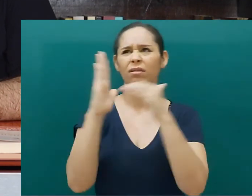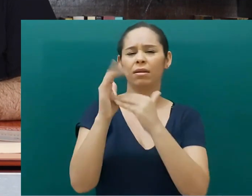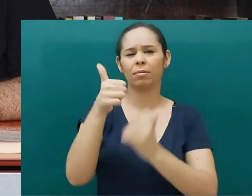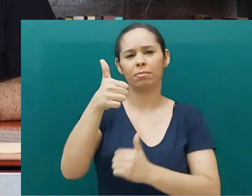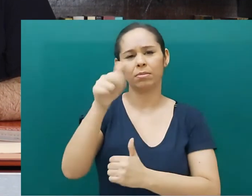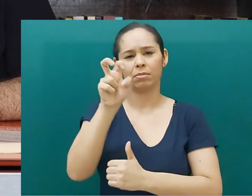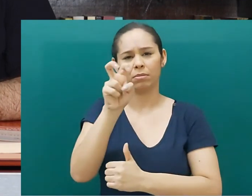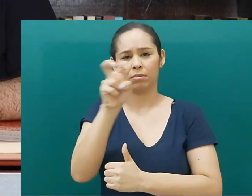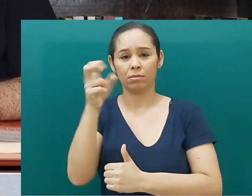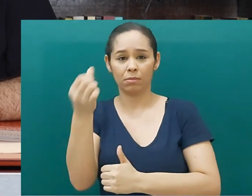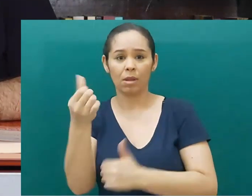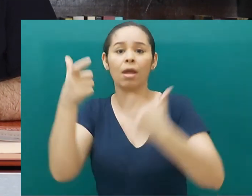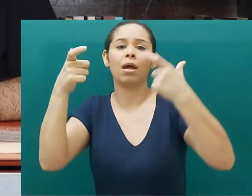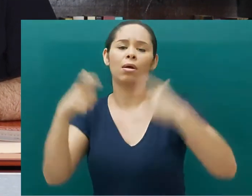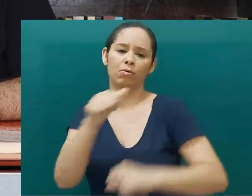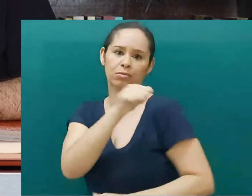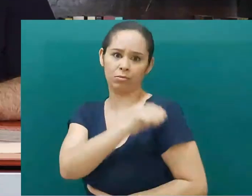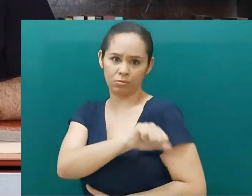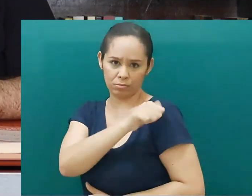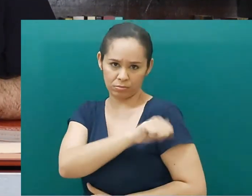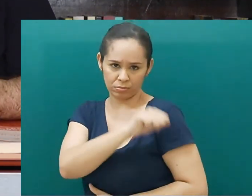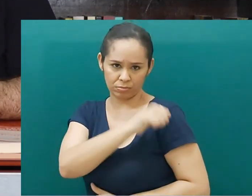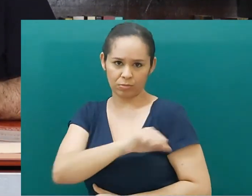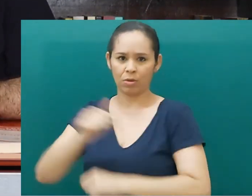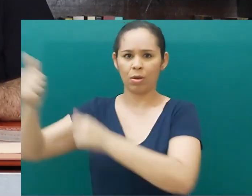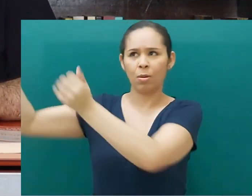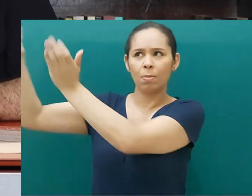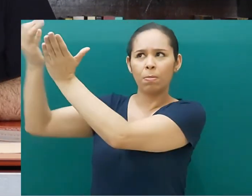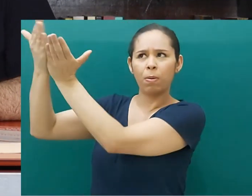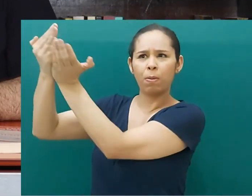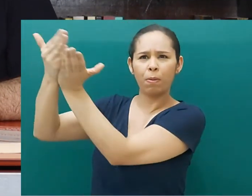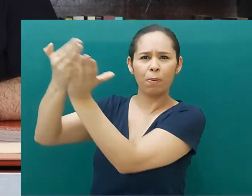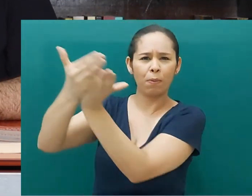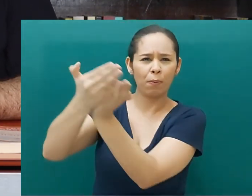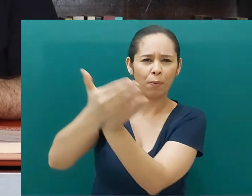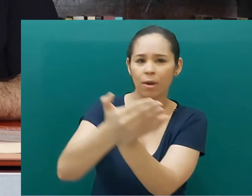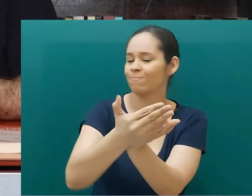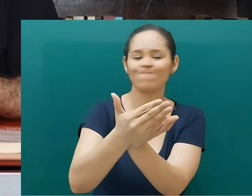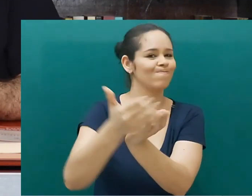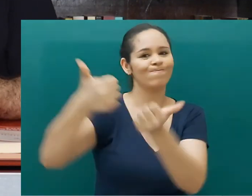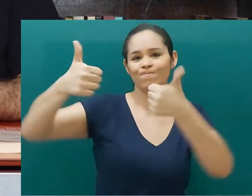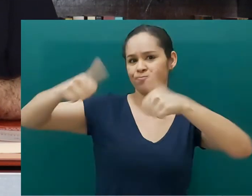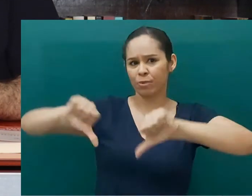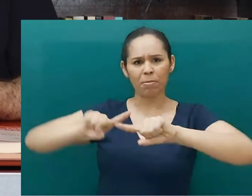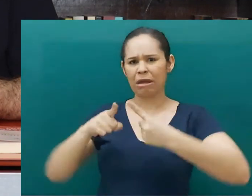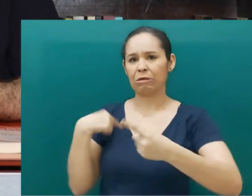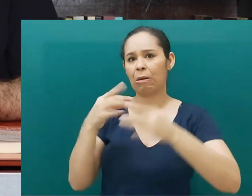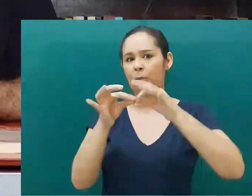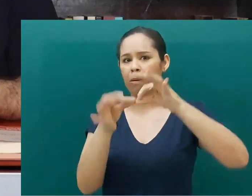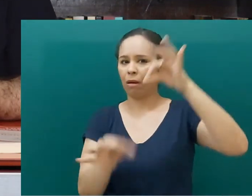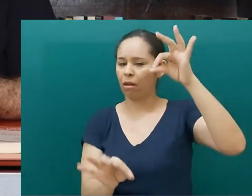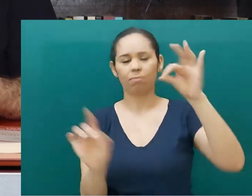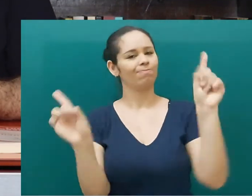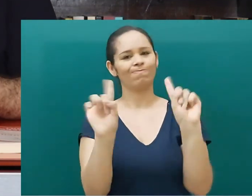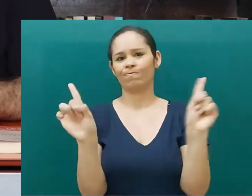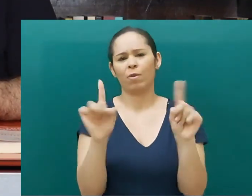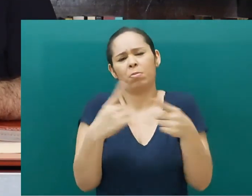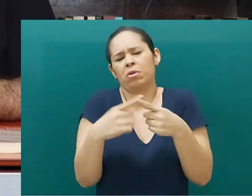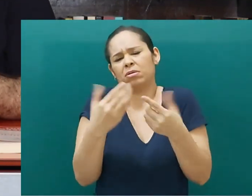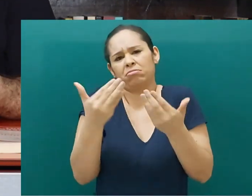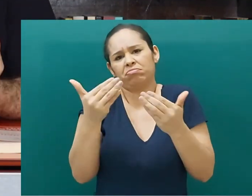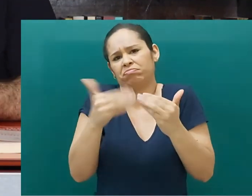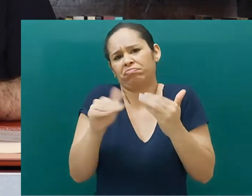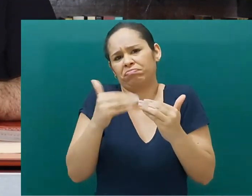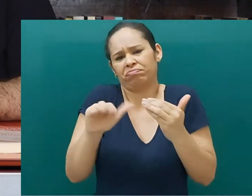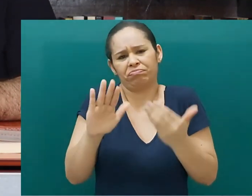1560, na Baía de Guanabara, no Rio de Janeiro. Essa incursão não deu certo, e a gente não vai falar mais detalhes dela aqui, porque não